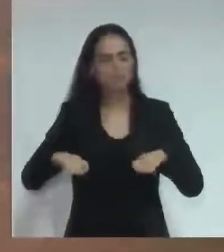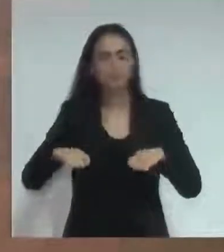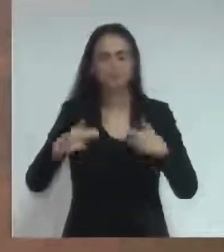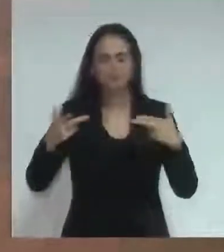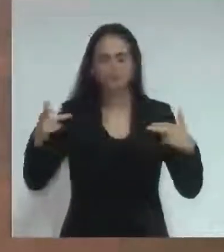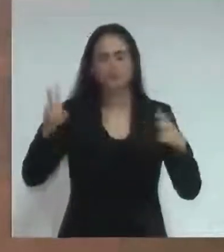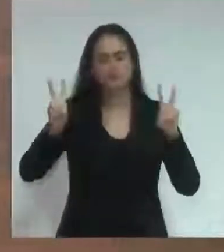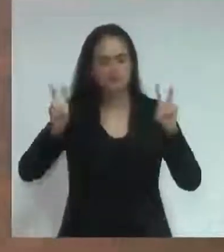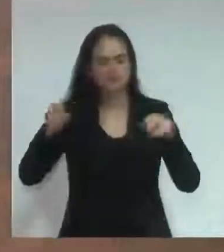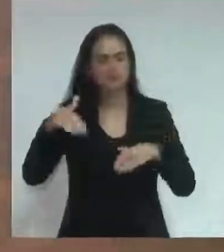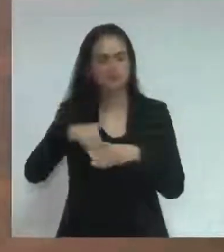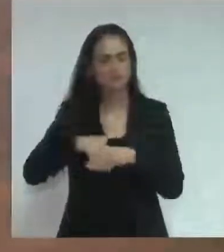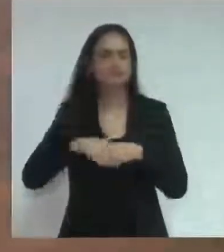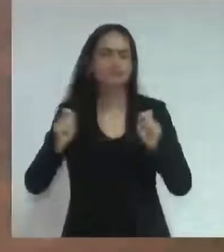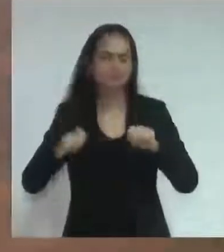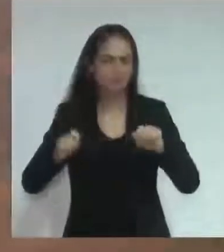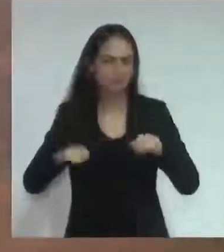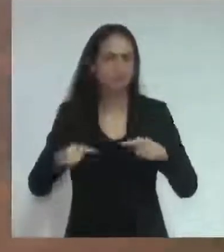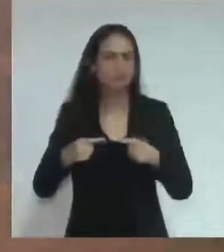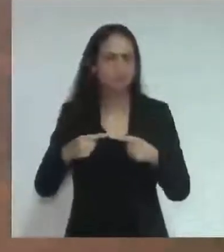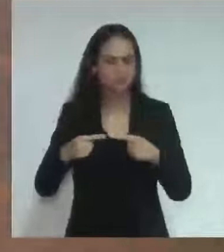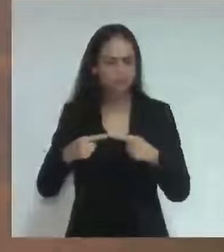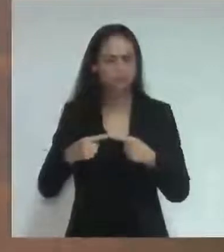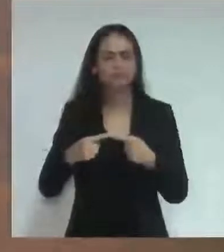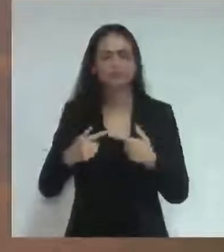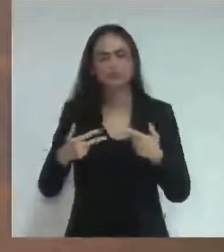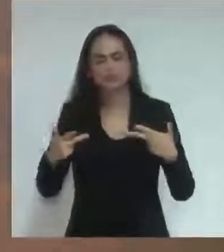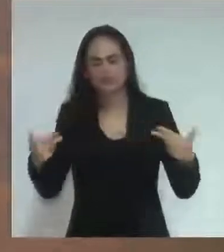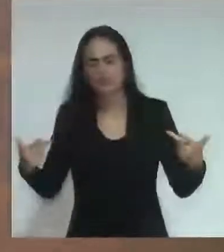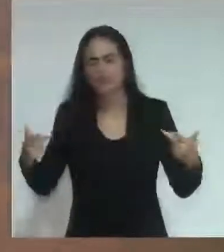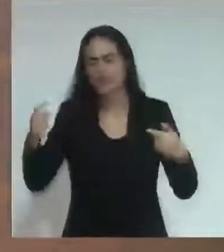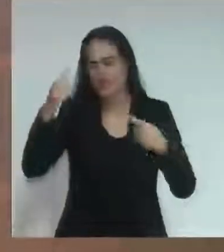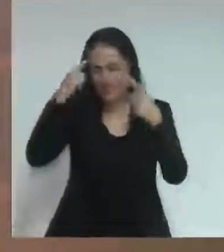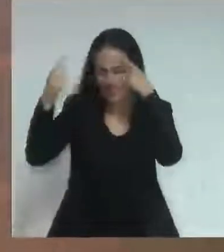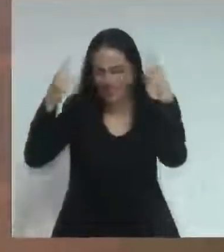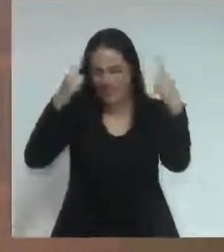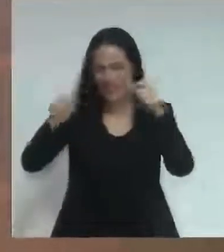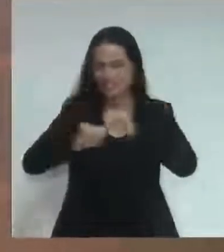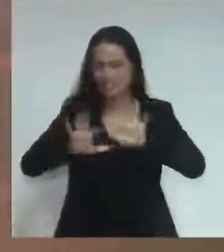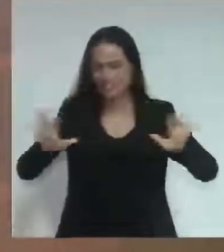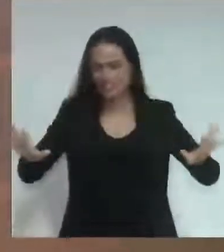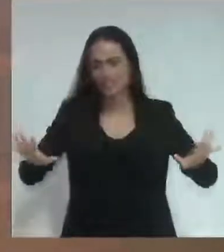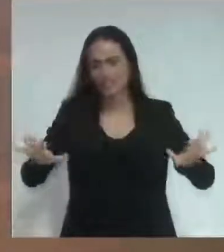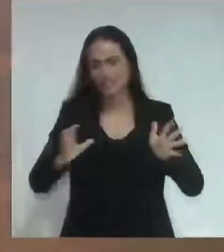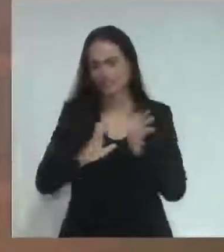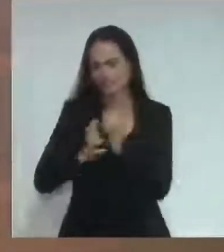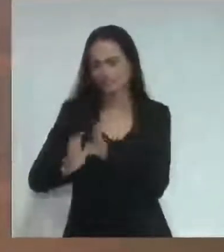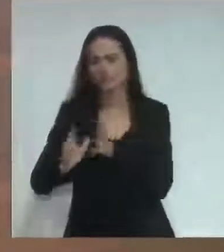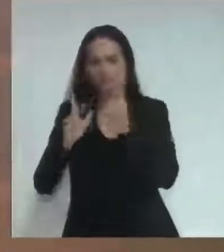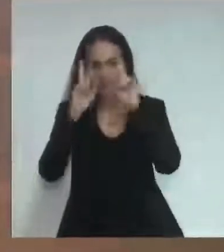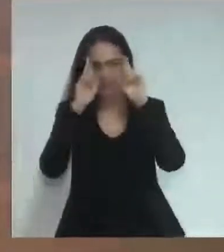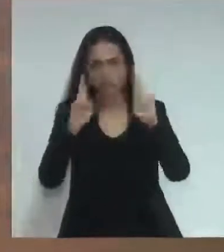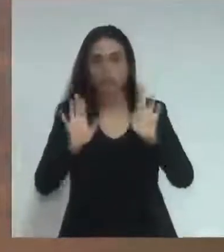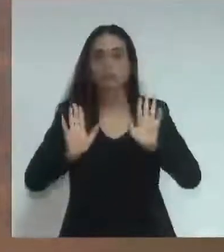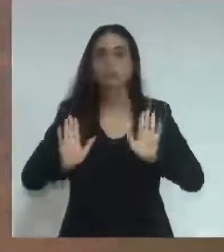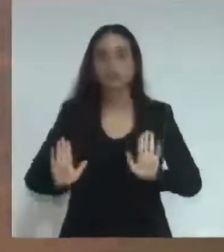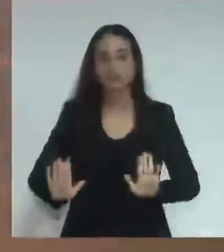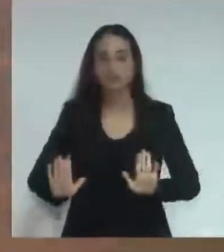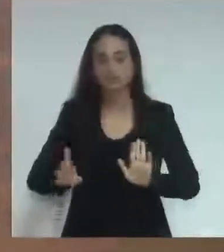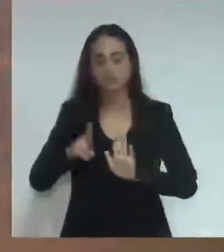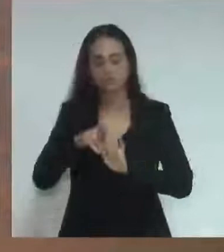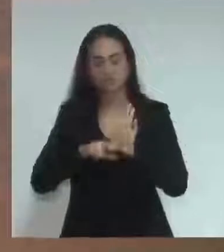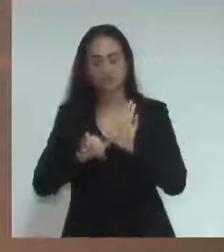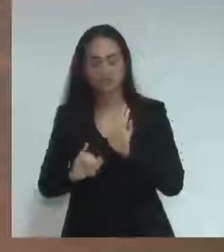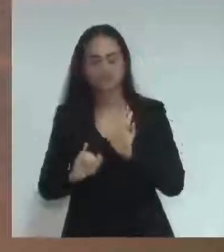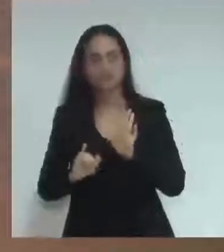e confronto a quem tem ideias diferentes, são de partidos diferentes. No entanto, o artigo 19 do Regimento